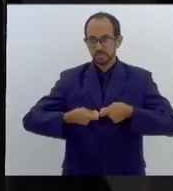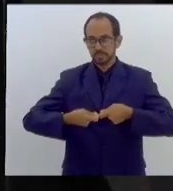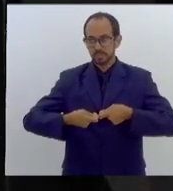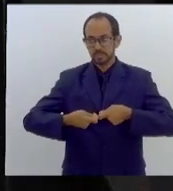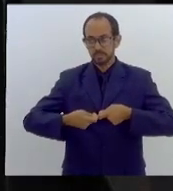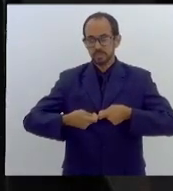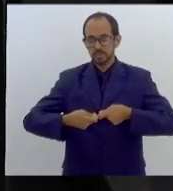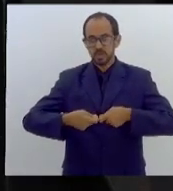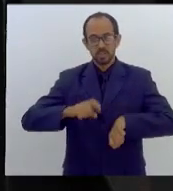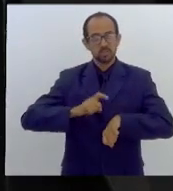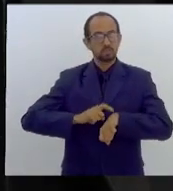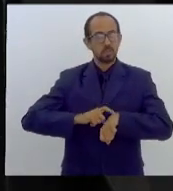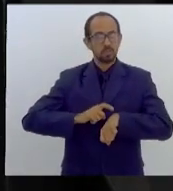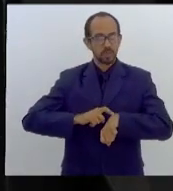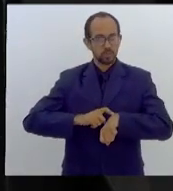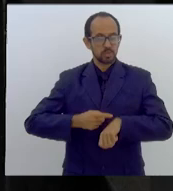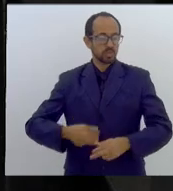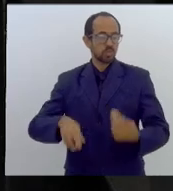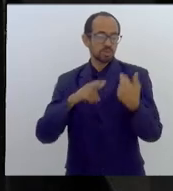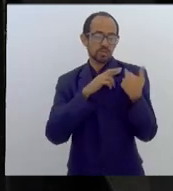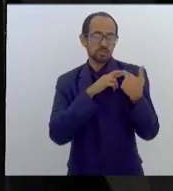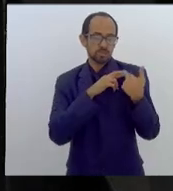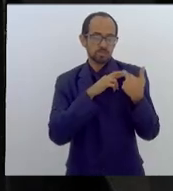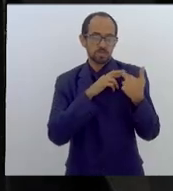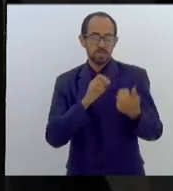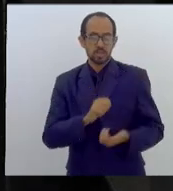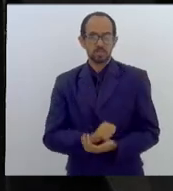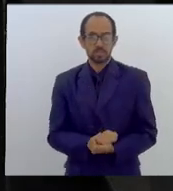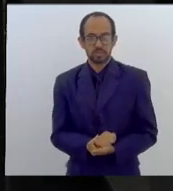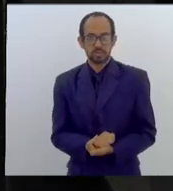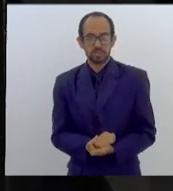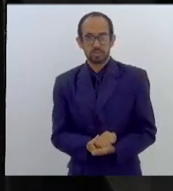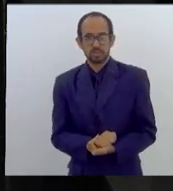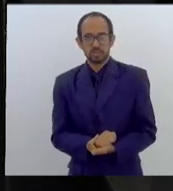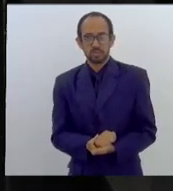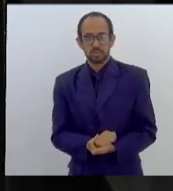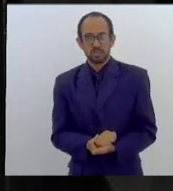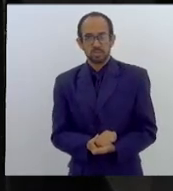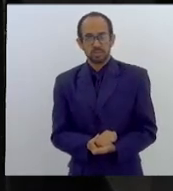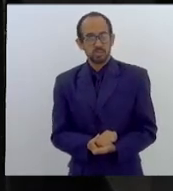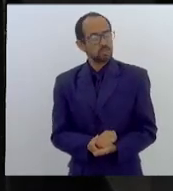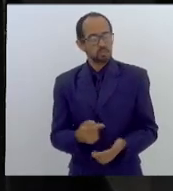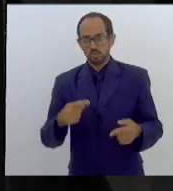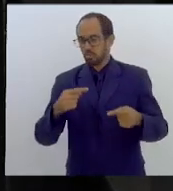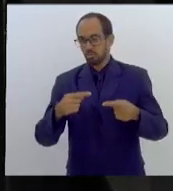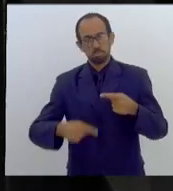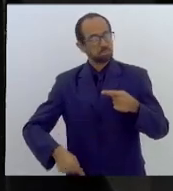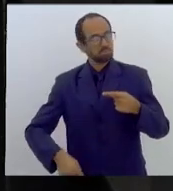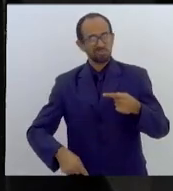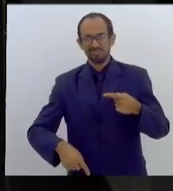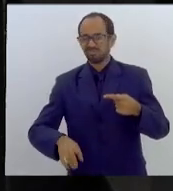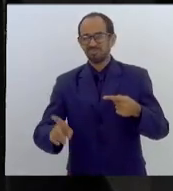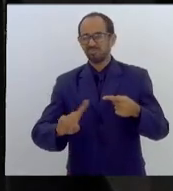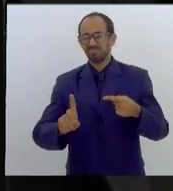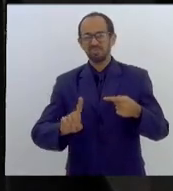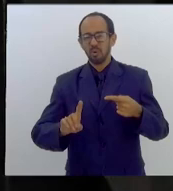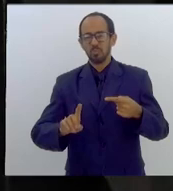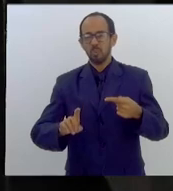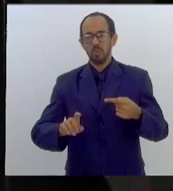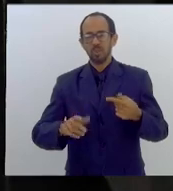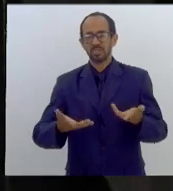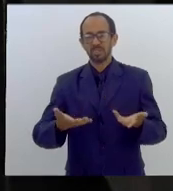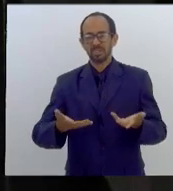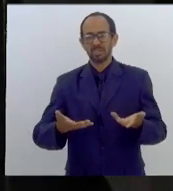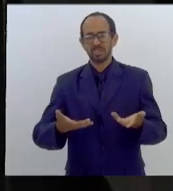estiverem investidos dessas responsabilidades. Então, há de sair de uma contradição diante dos desafios que estão colocados,